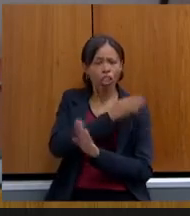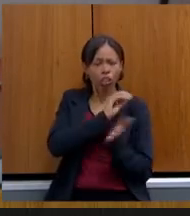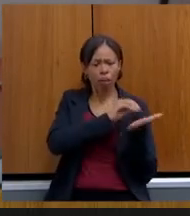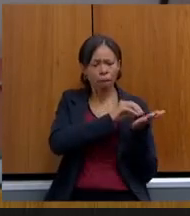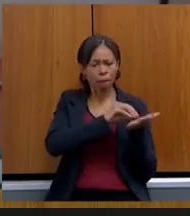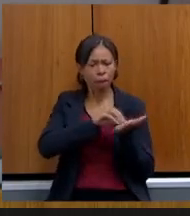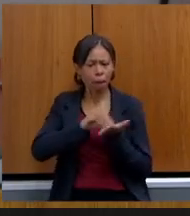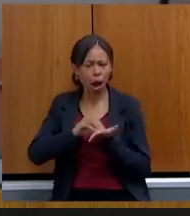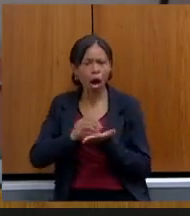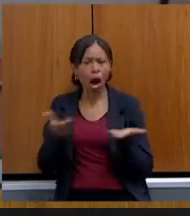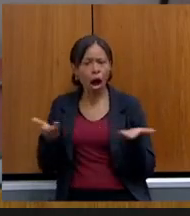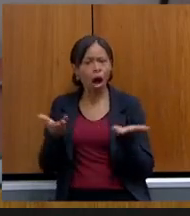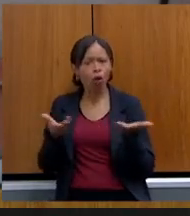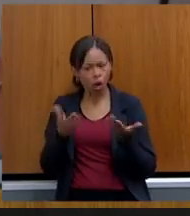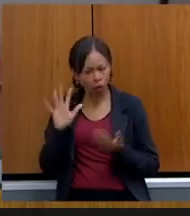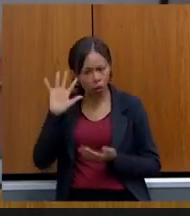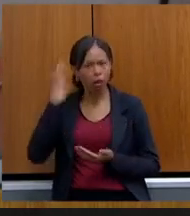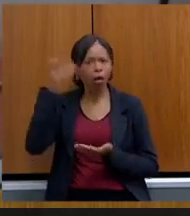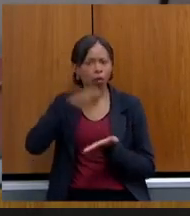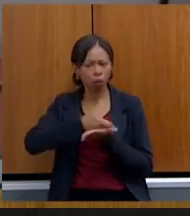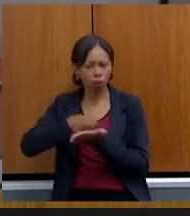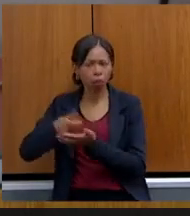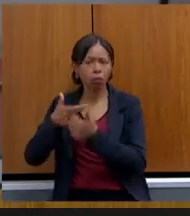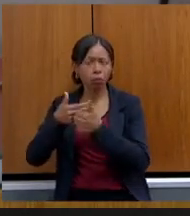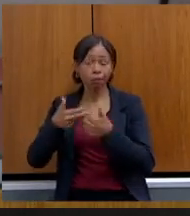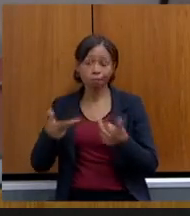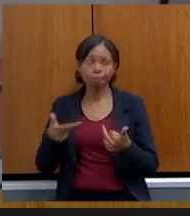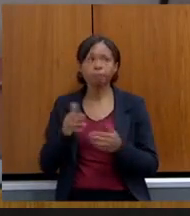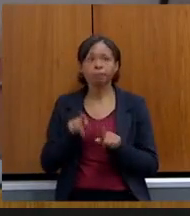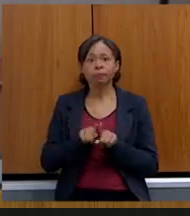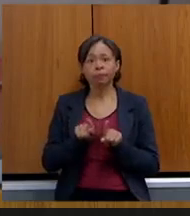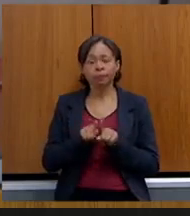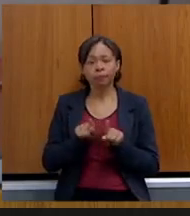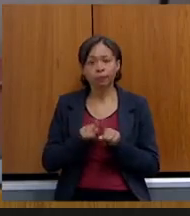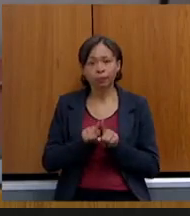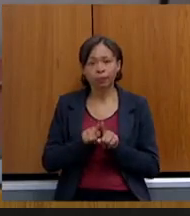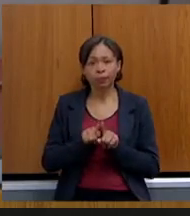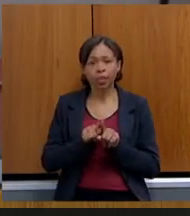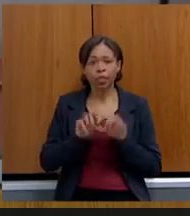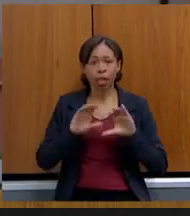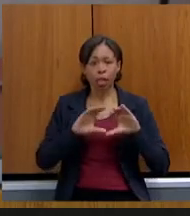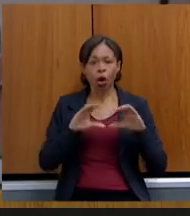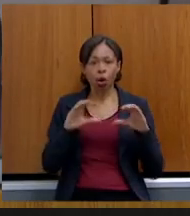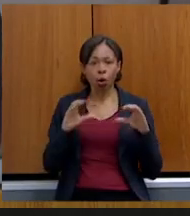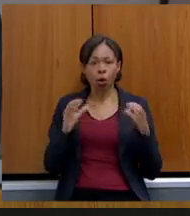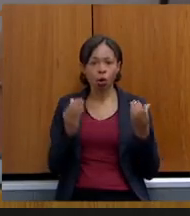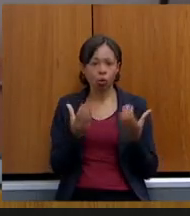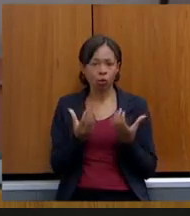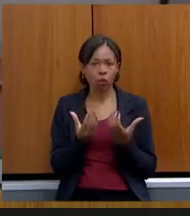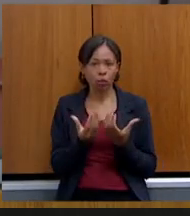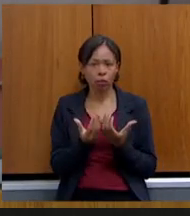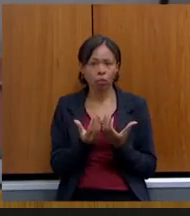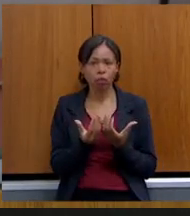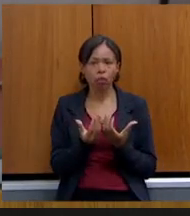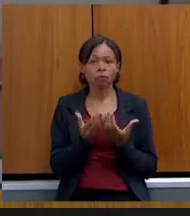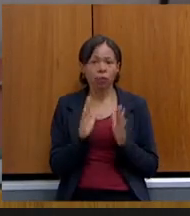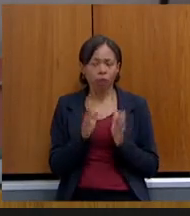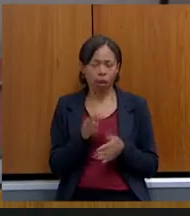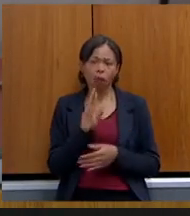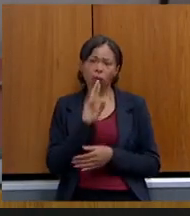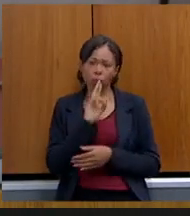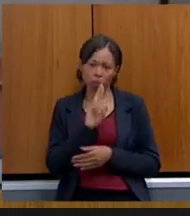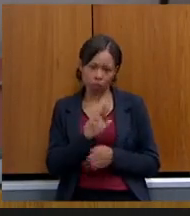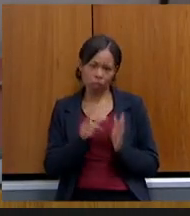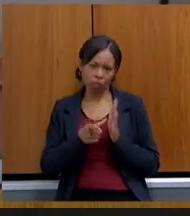deputado é sobre diálogos comunidade com as comunidades eu já tive oportunidade de responder a deputado A Leninha né Falei